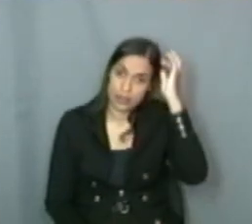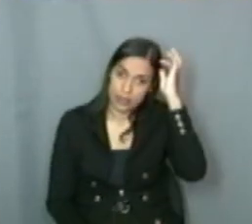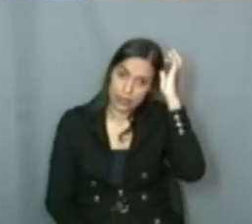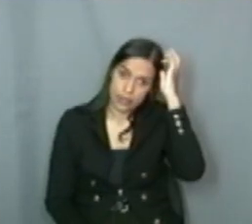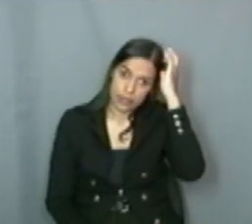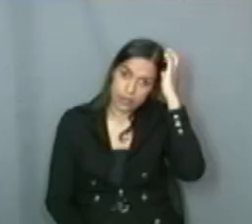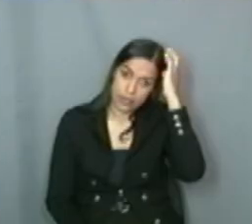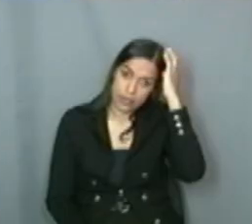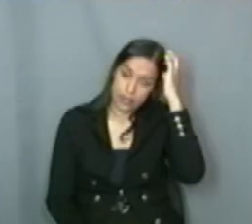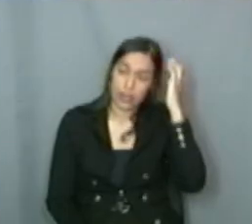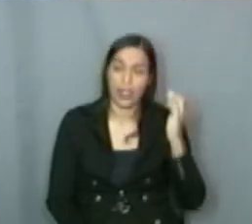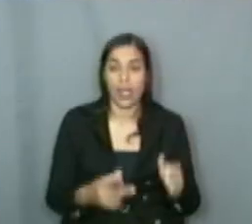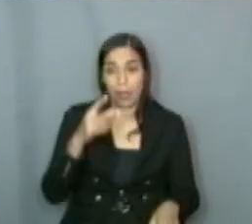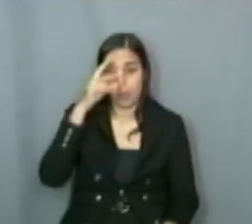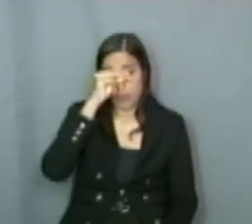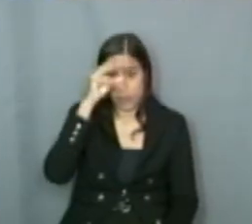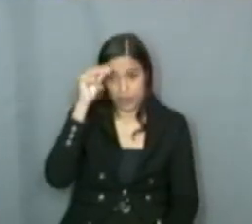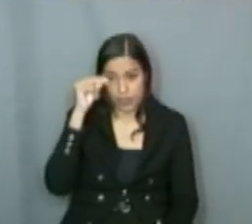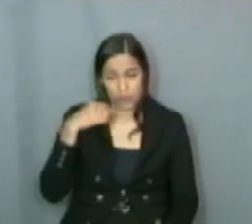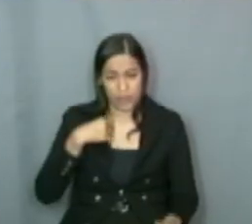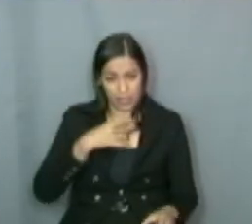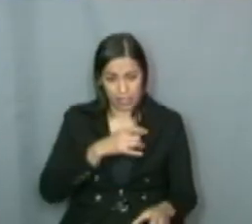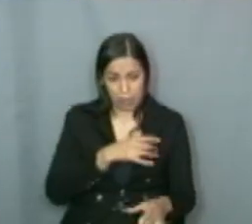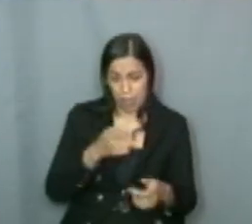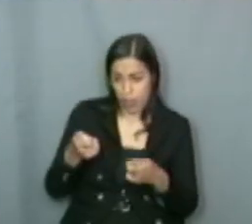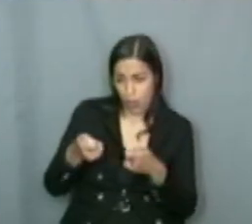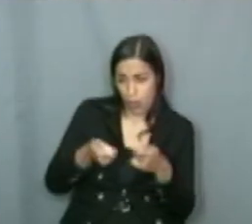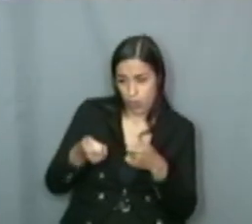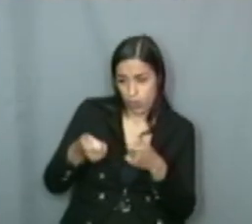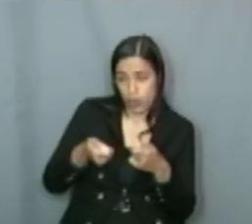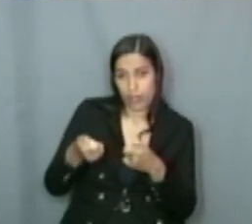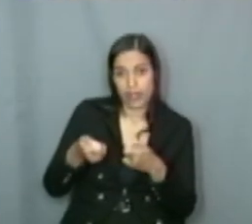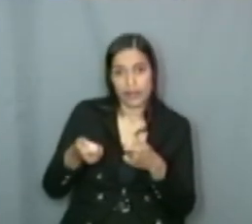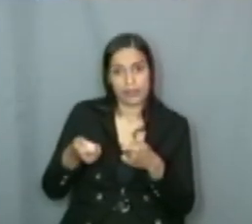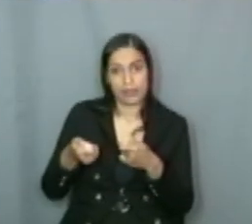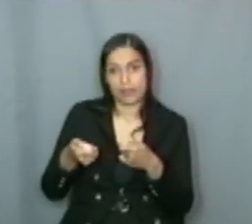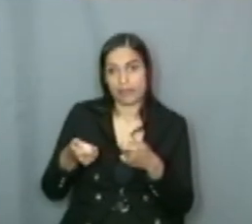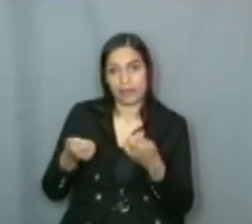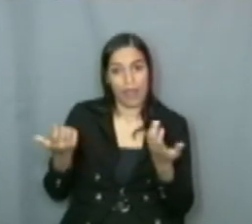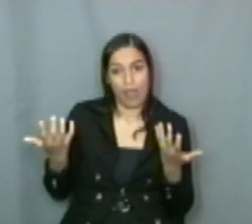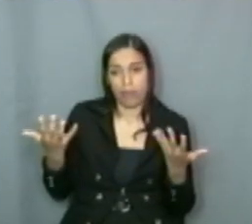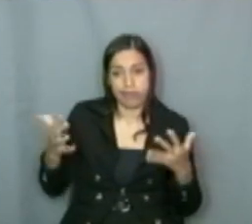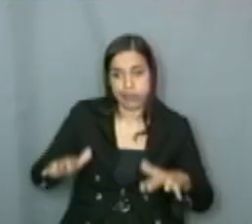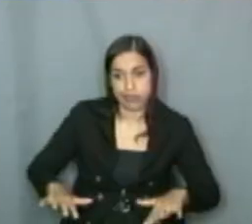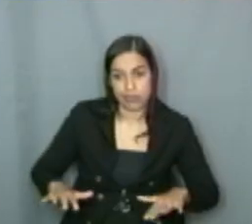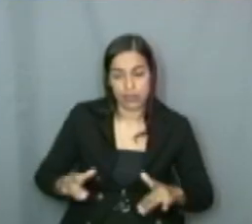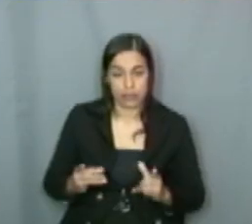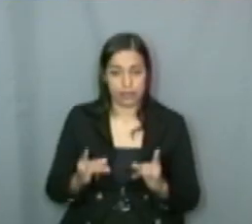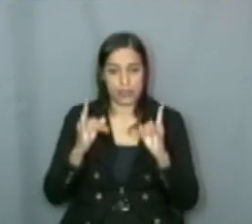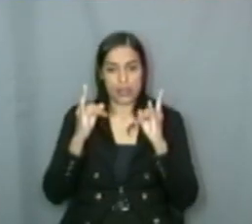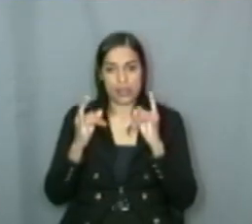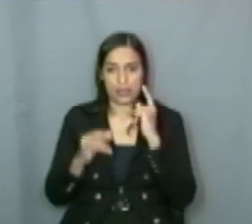Eu sei que a prefeitura tem medo de controle de praga, porque se bater na prefeitura acaba com o prédio, né?